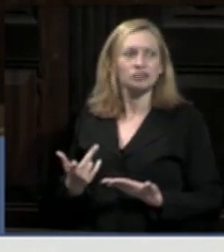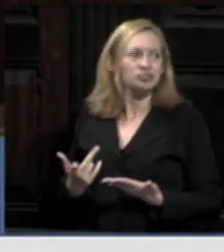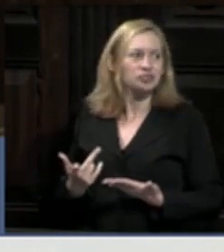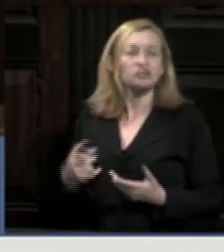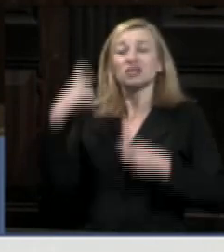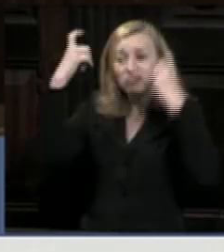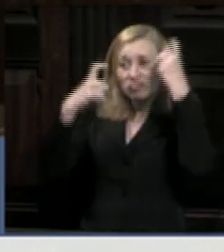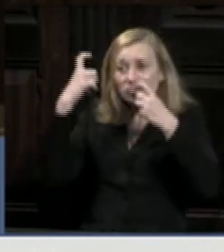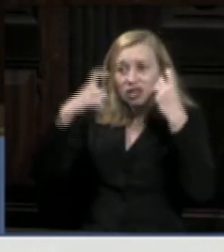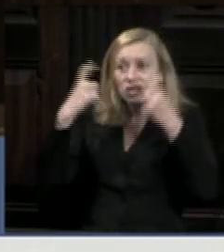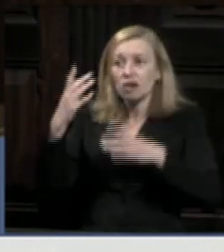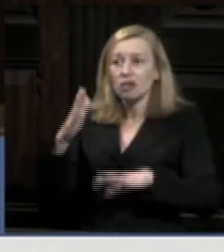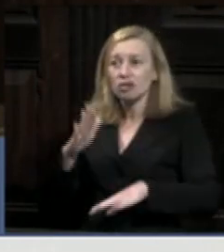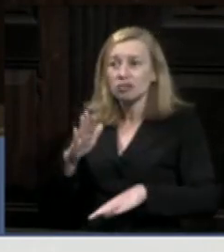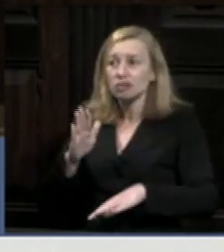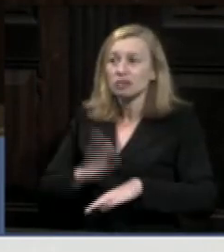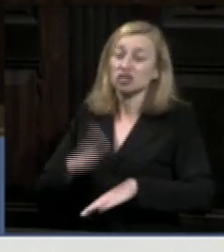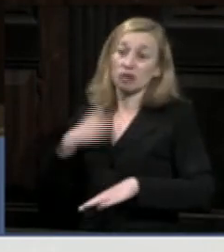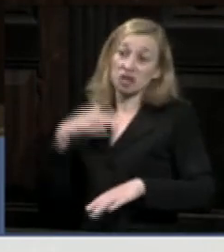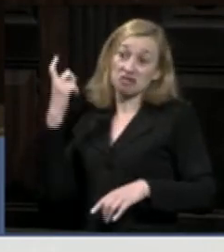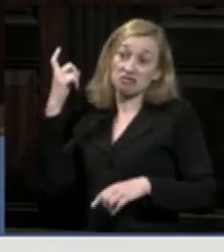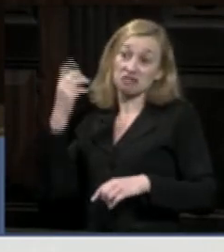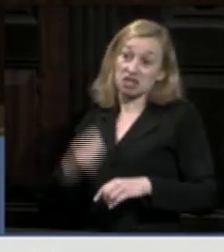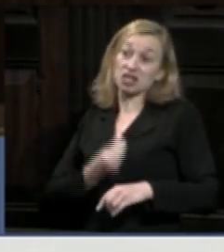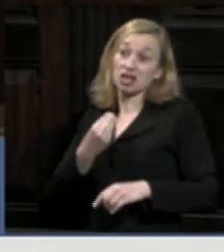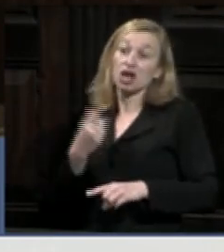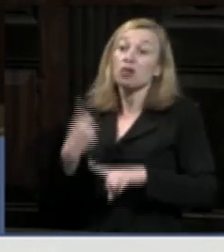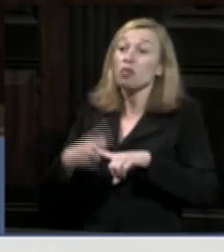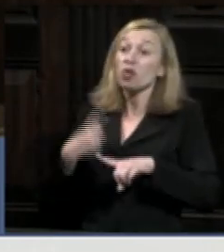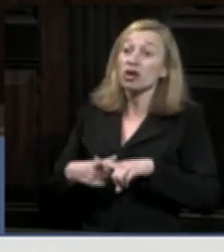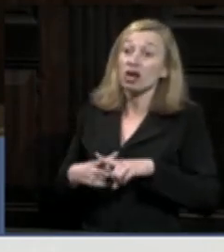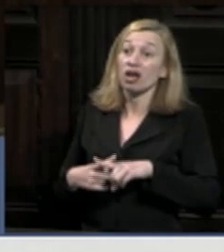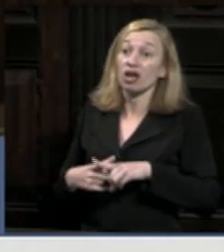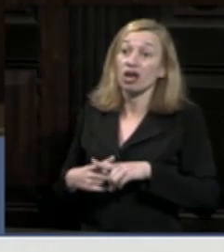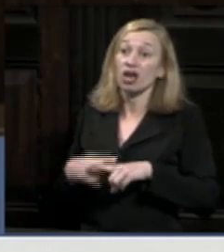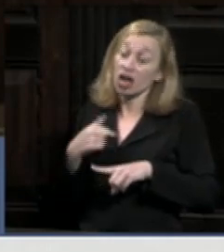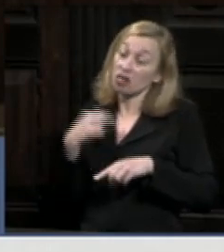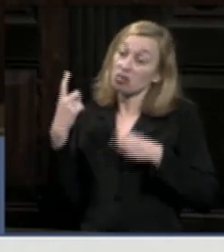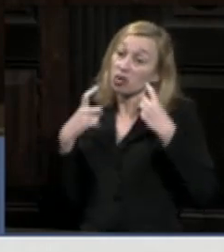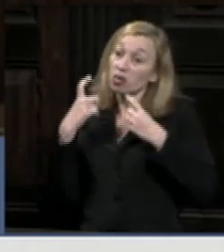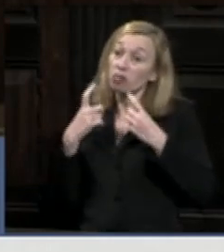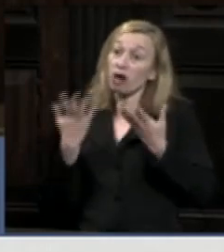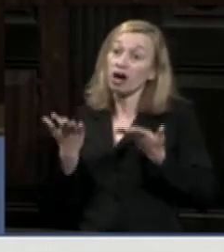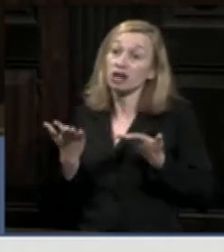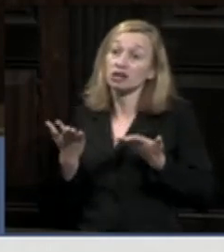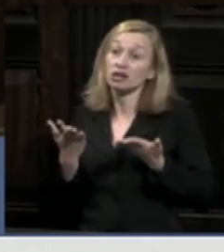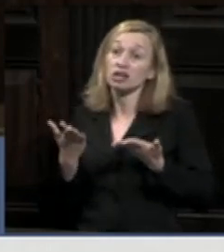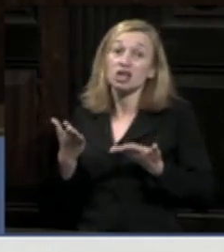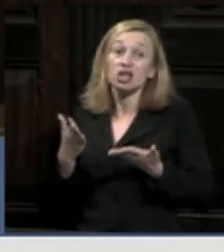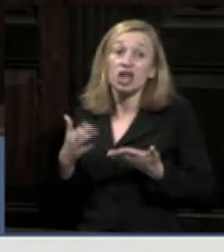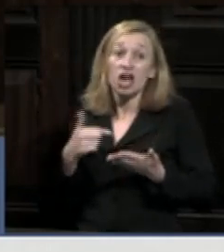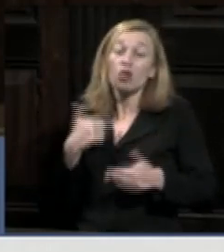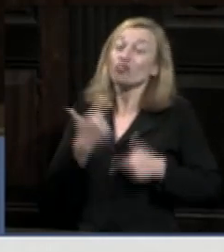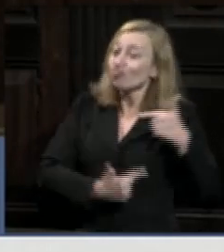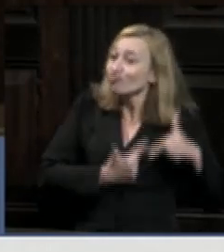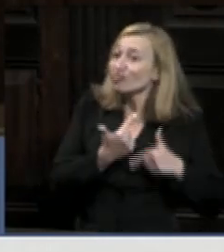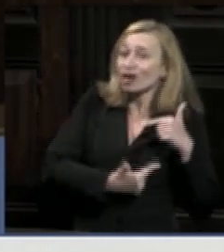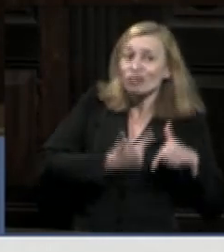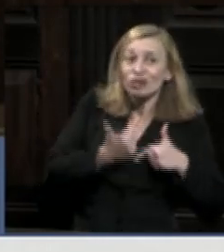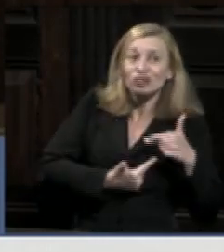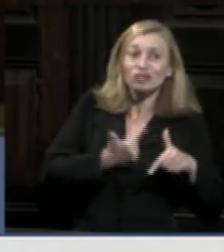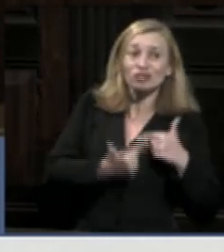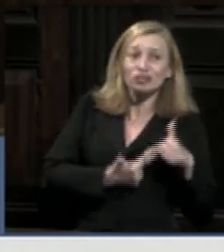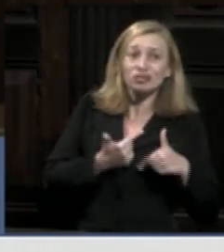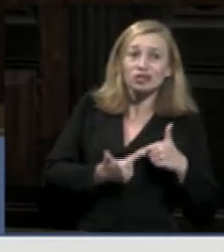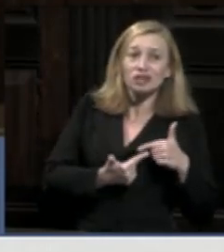maior com a minha vida porque eu tenho doado a minha vida pra pra fazer o melhor possível justificando